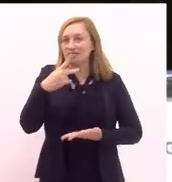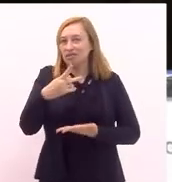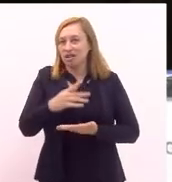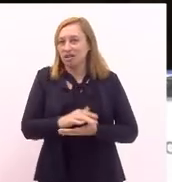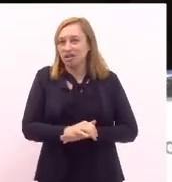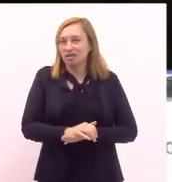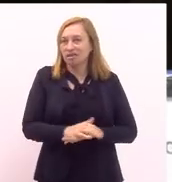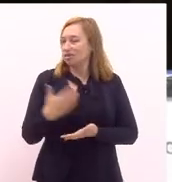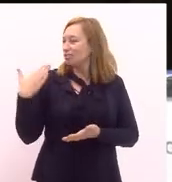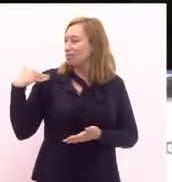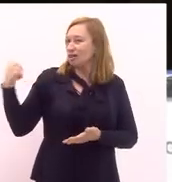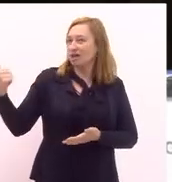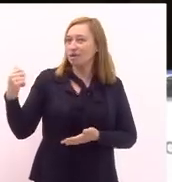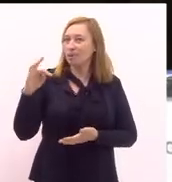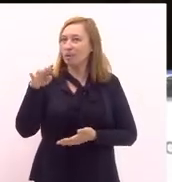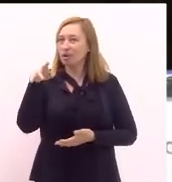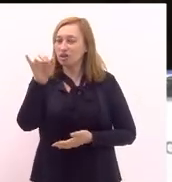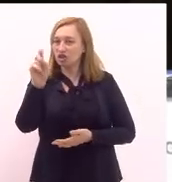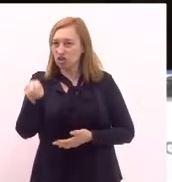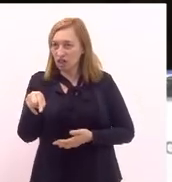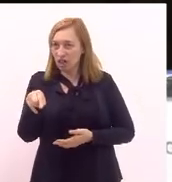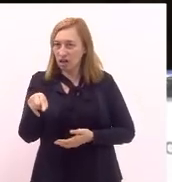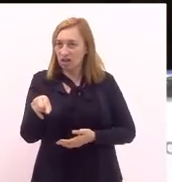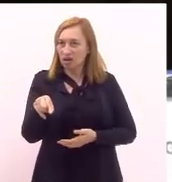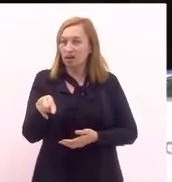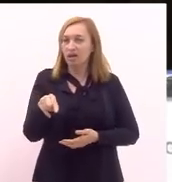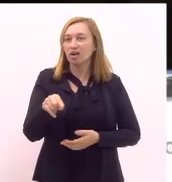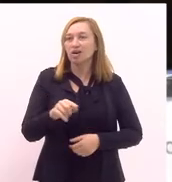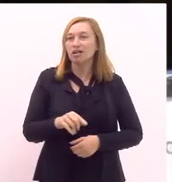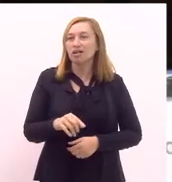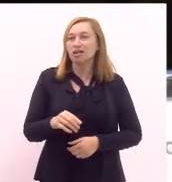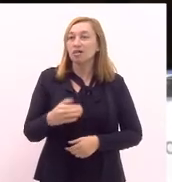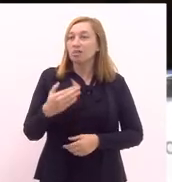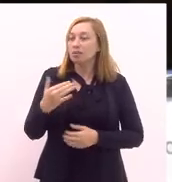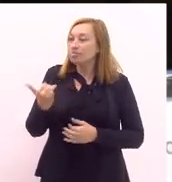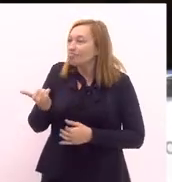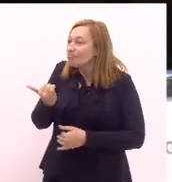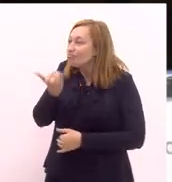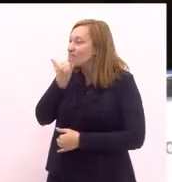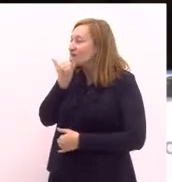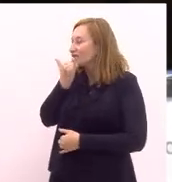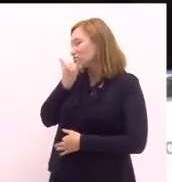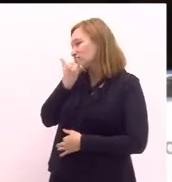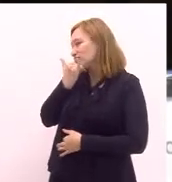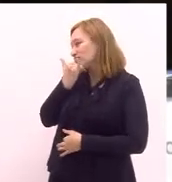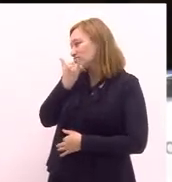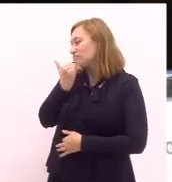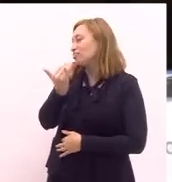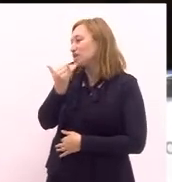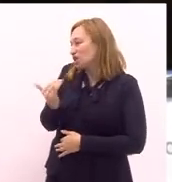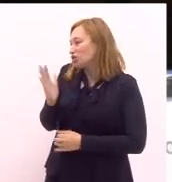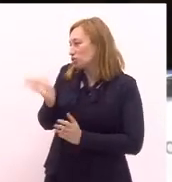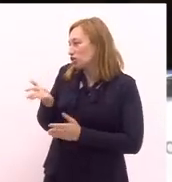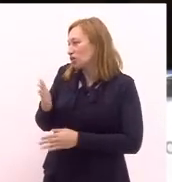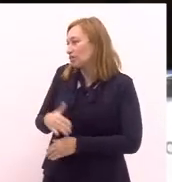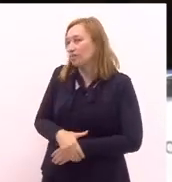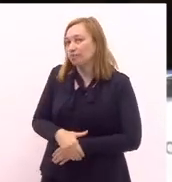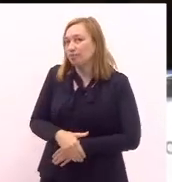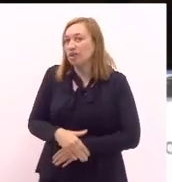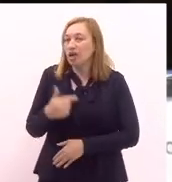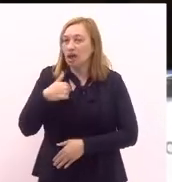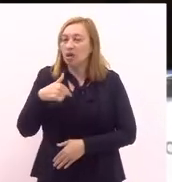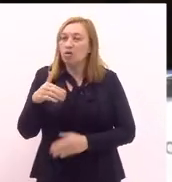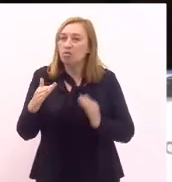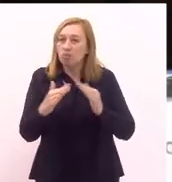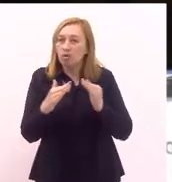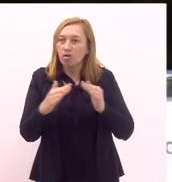tendo ao meu lado Babalorixá Adaílton Moreira de algum pedindo perdão Babalorixá Oi eu